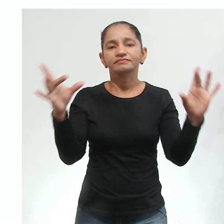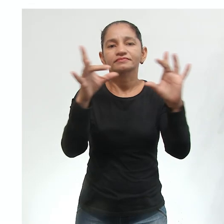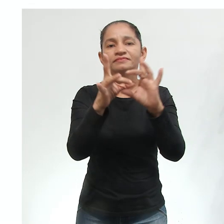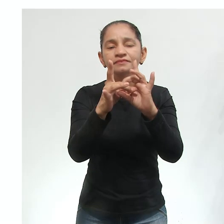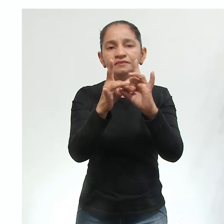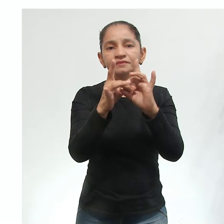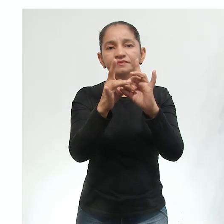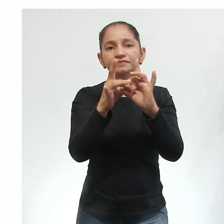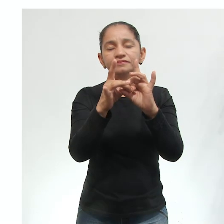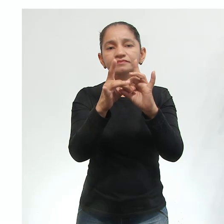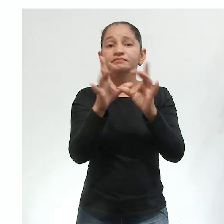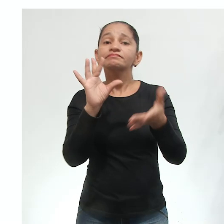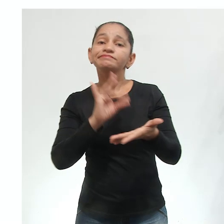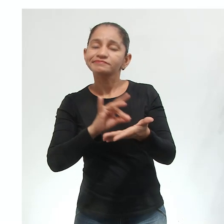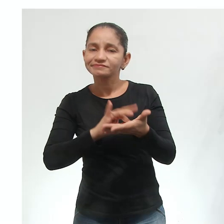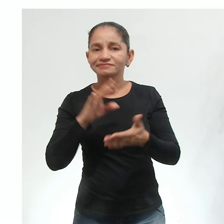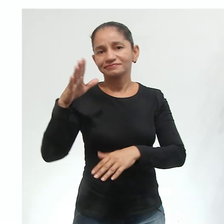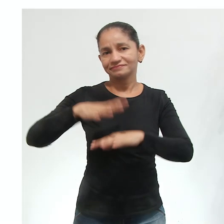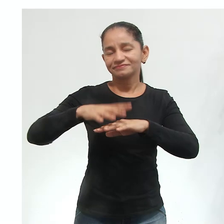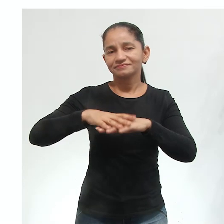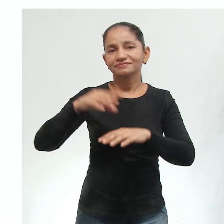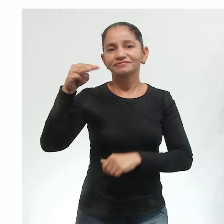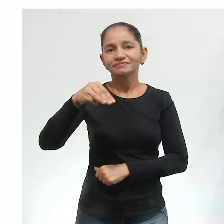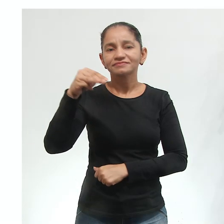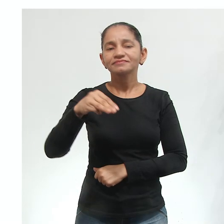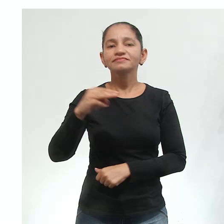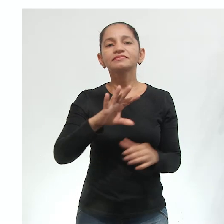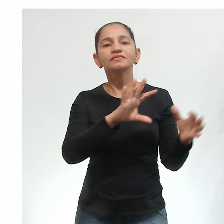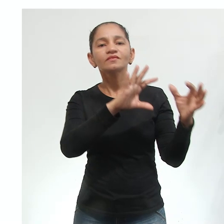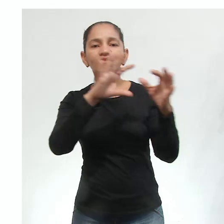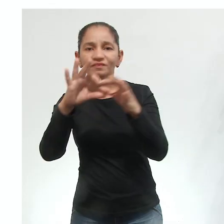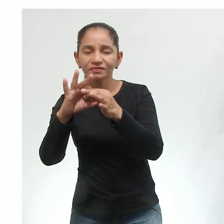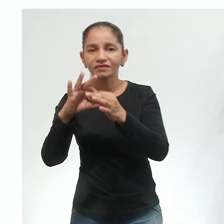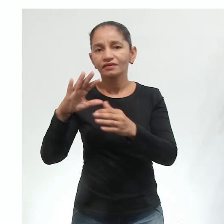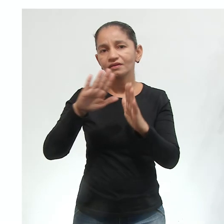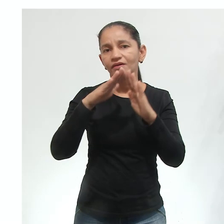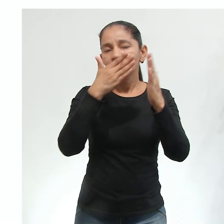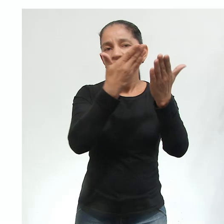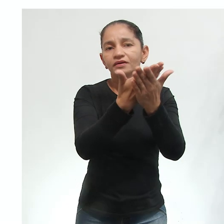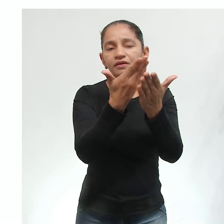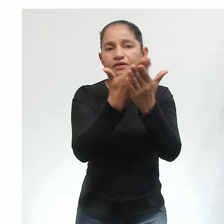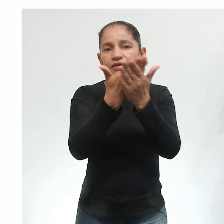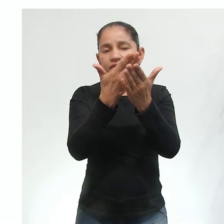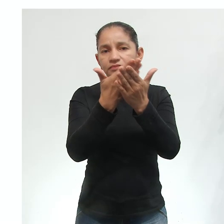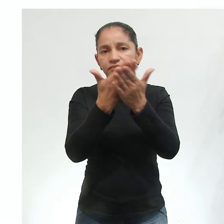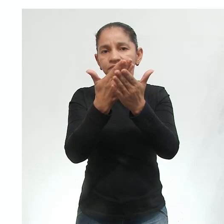a matemática à realidade escolar. O contexto escolar, reconhecer as